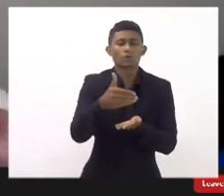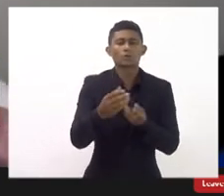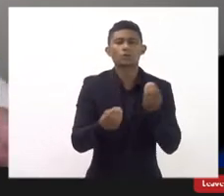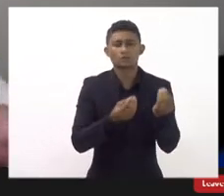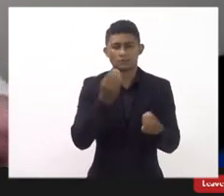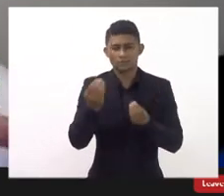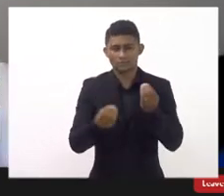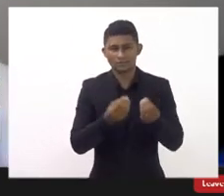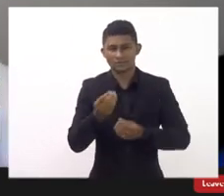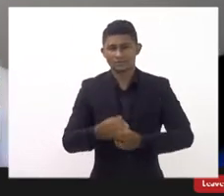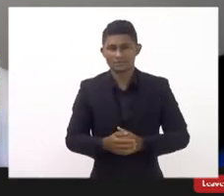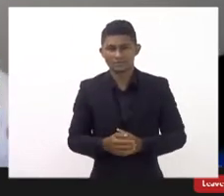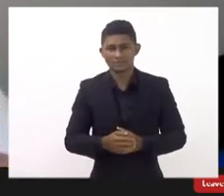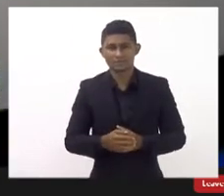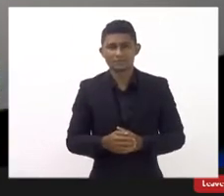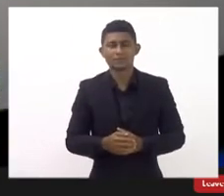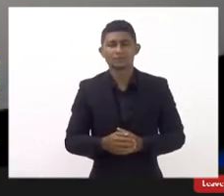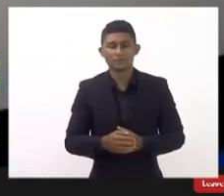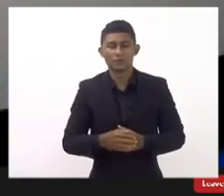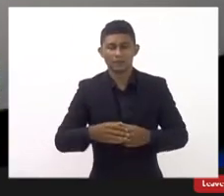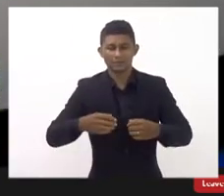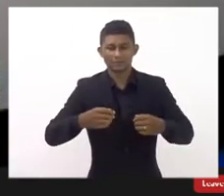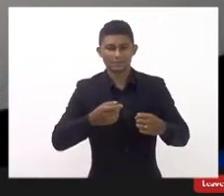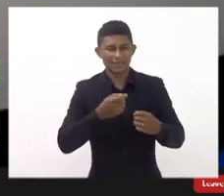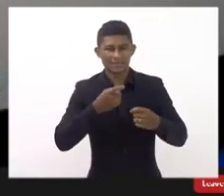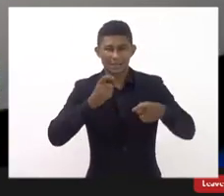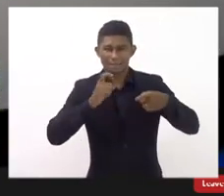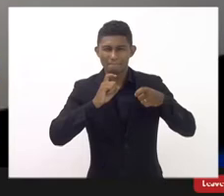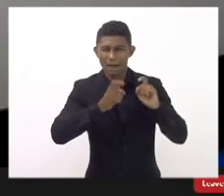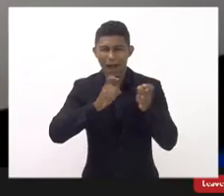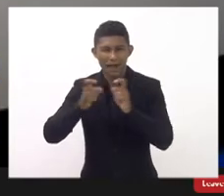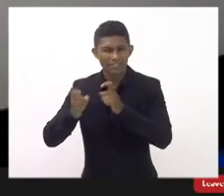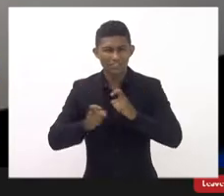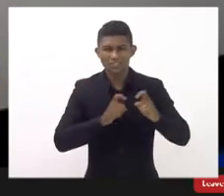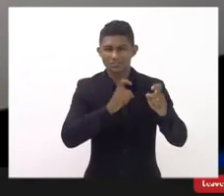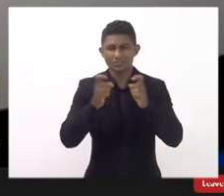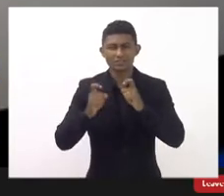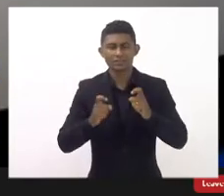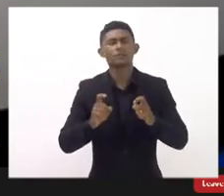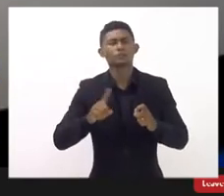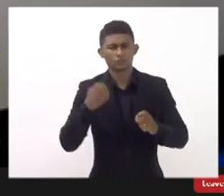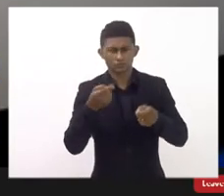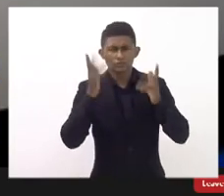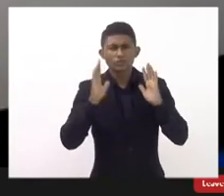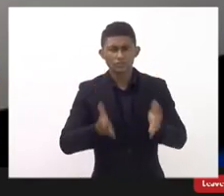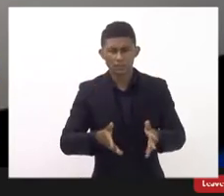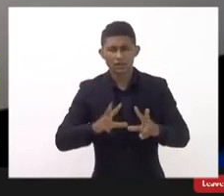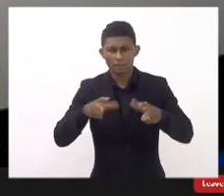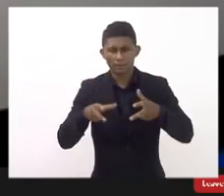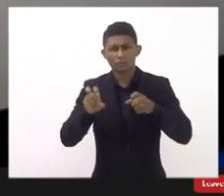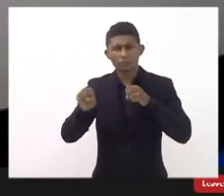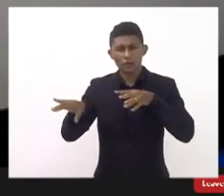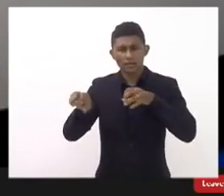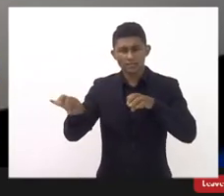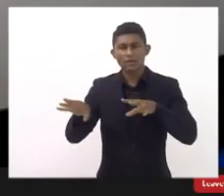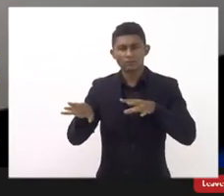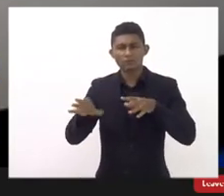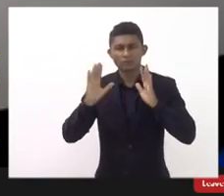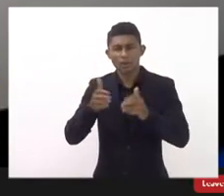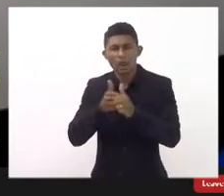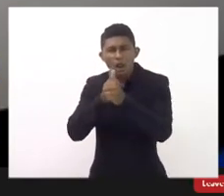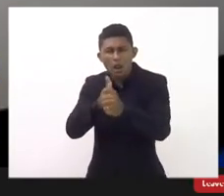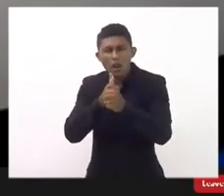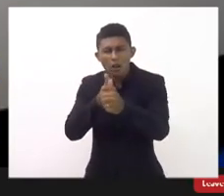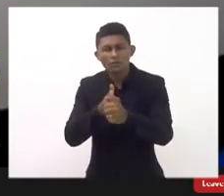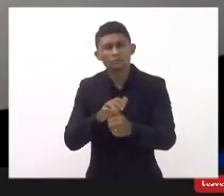menos no marco recente desse debate, Flávio, nós já acompanhávamos isso na Comissão de Educação, quando uma interpretação